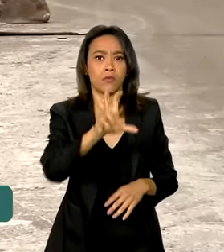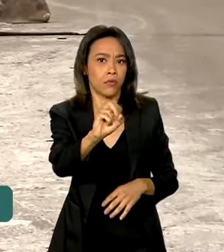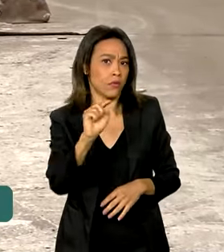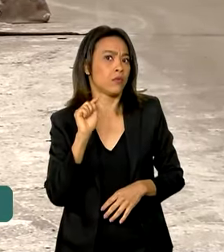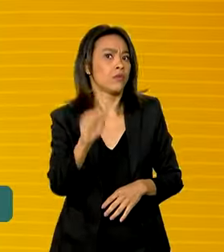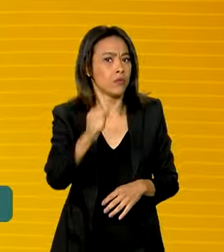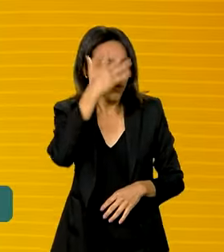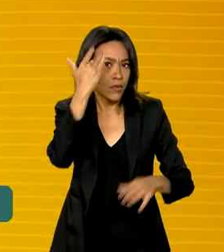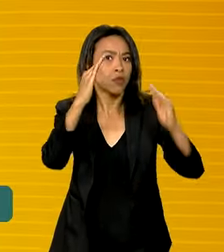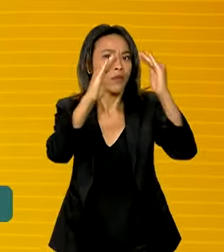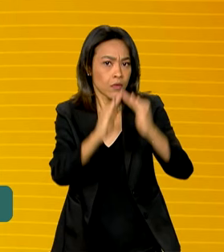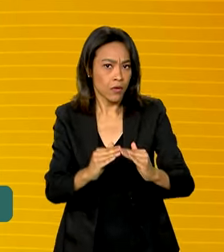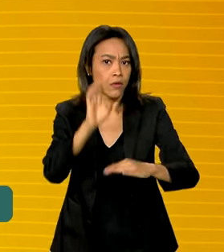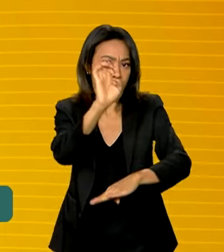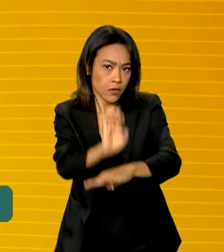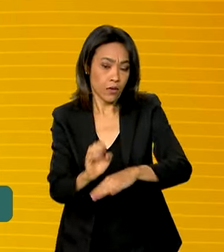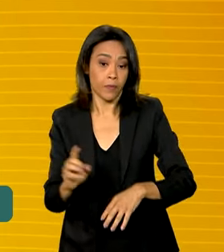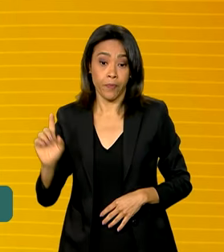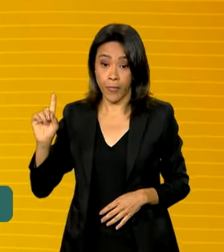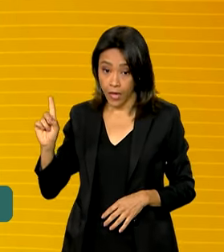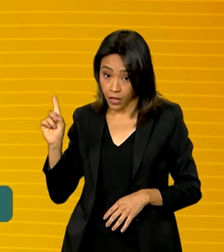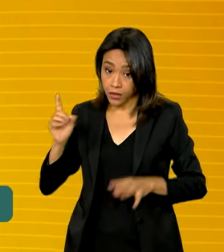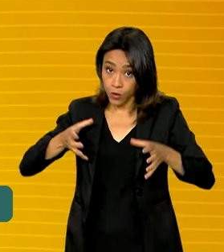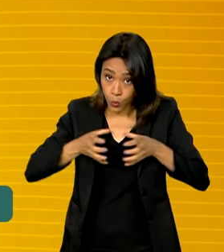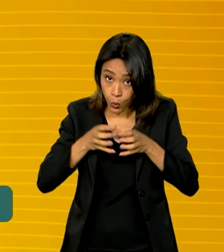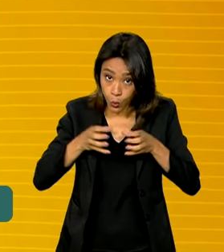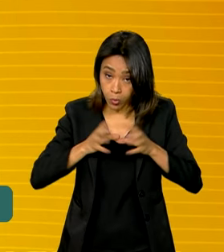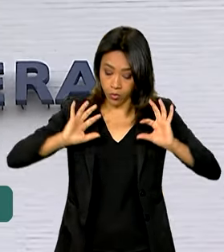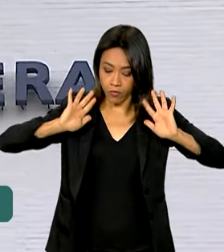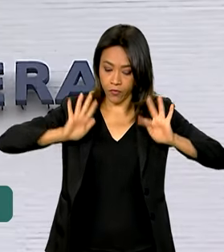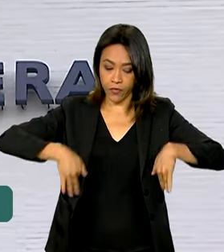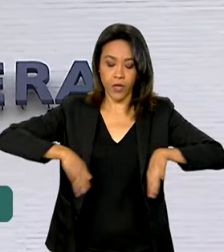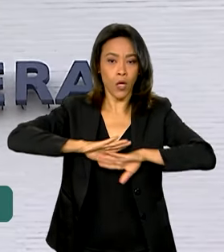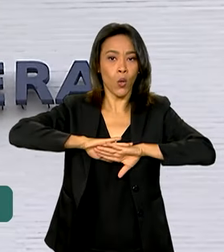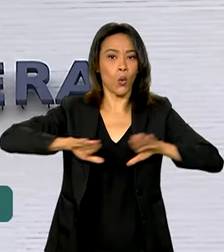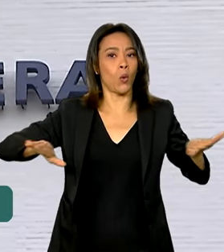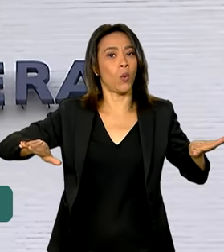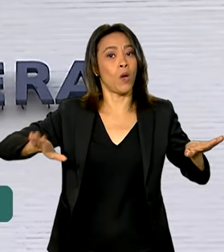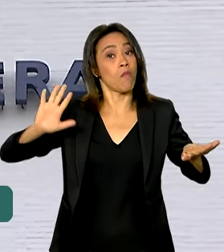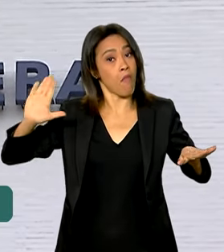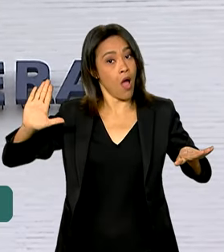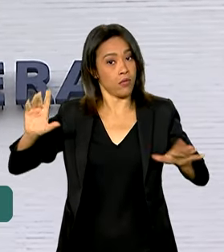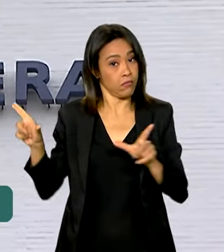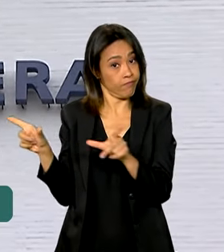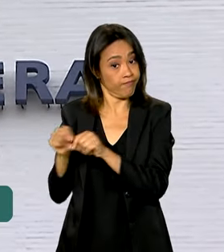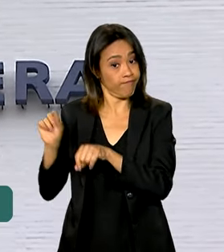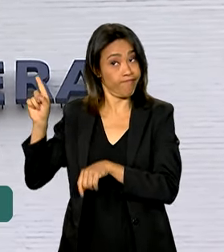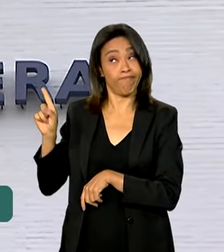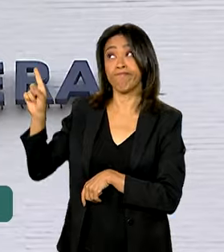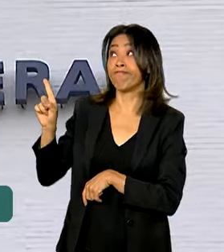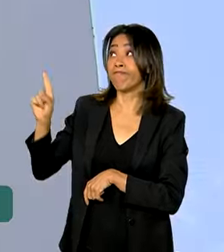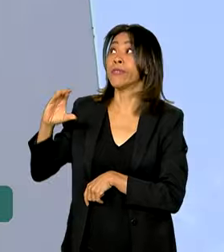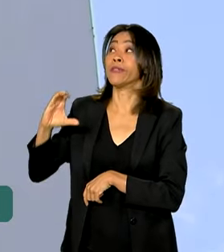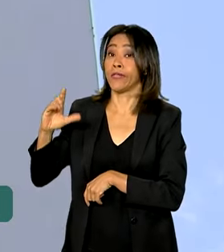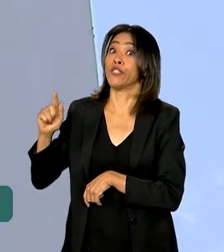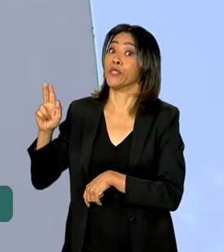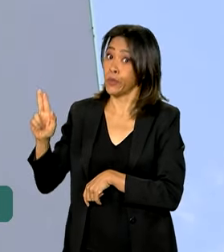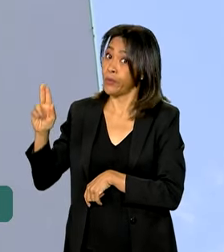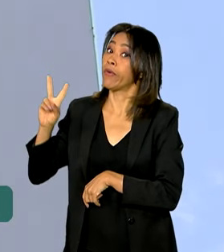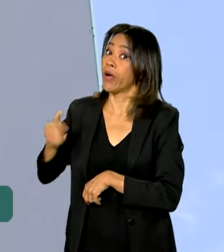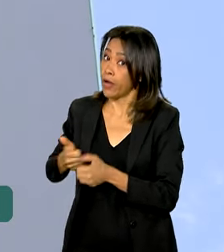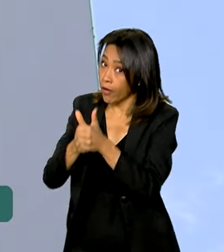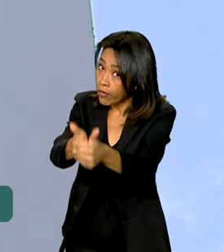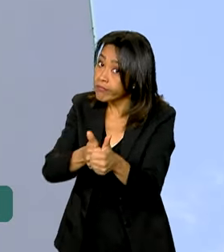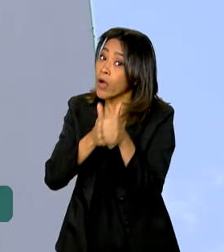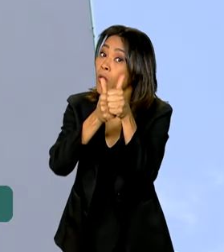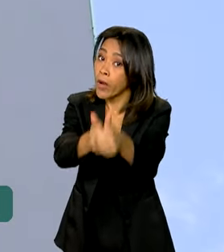da região. O Comitê Extraordinário encerra as atividades, mas a CGU vai continuar o monitoramento de todos